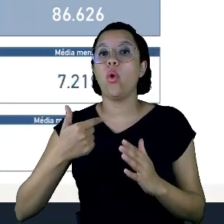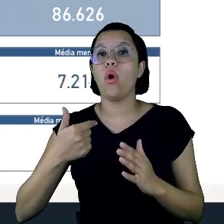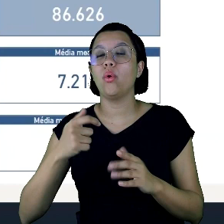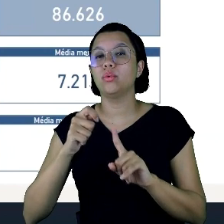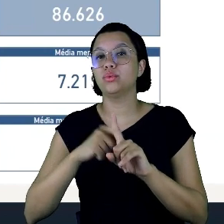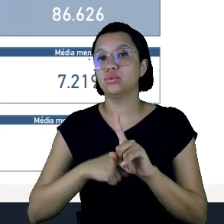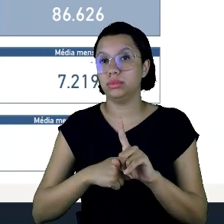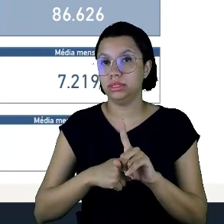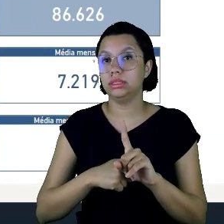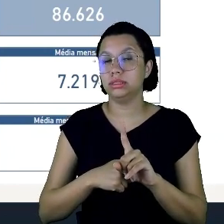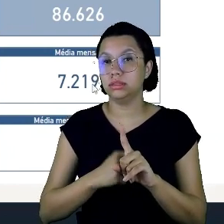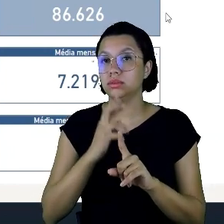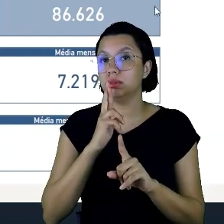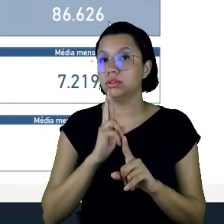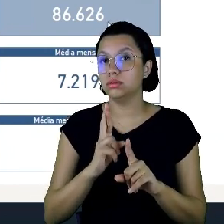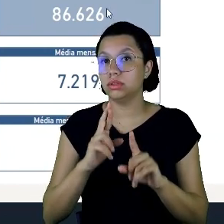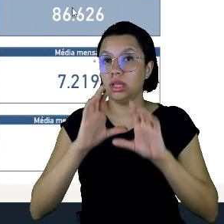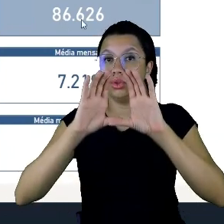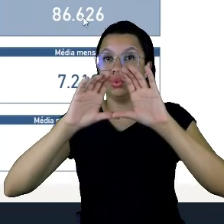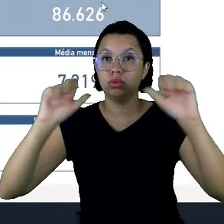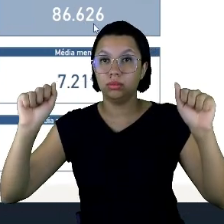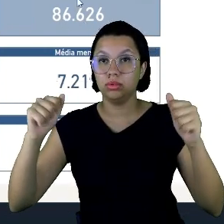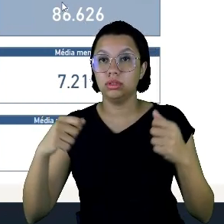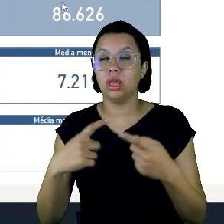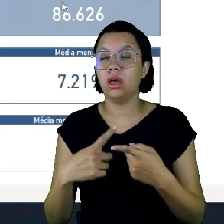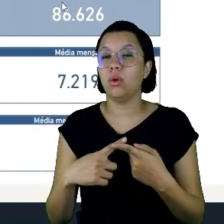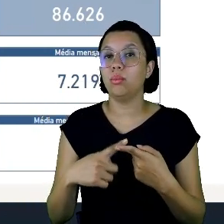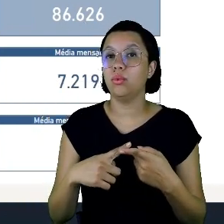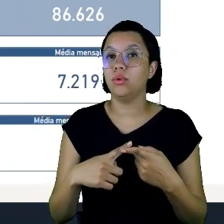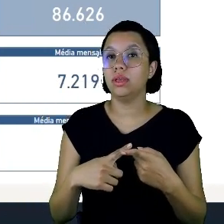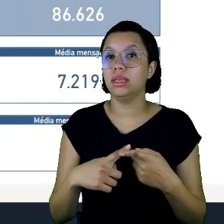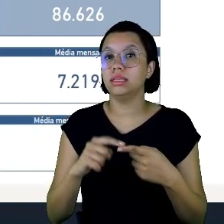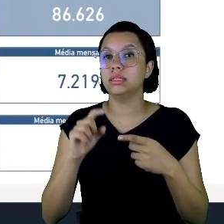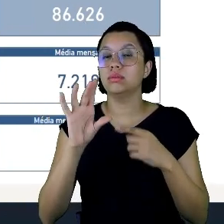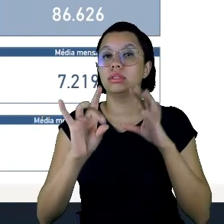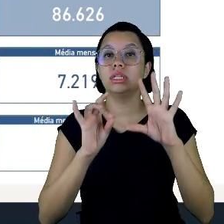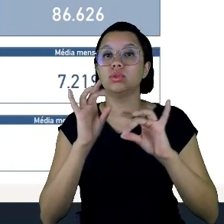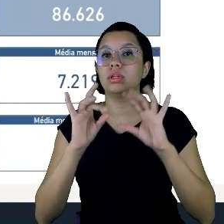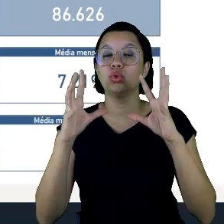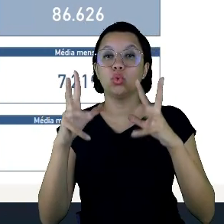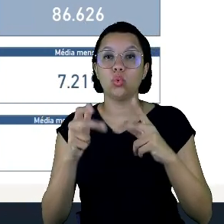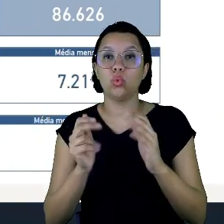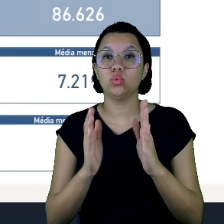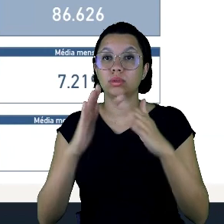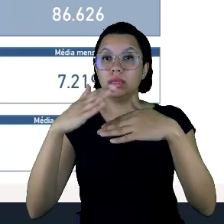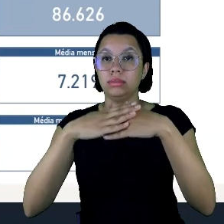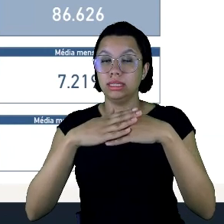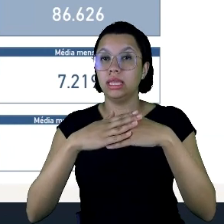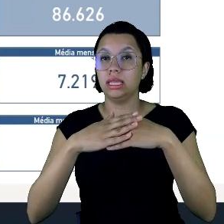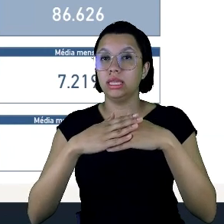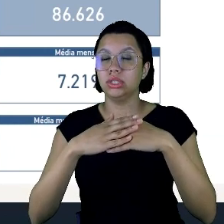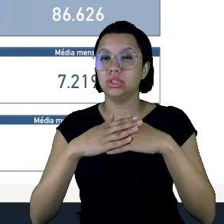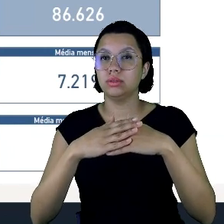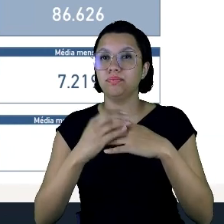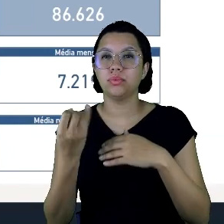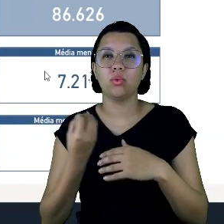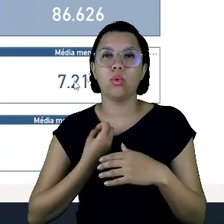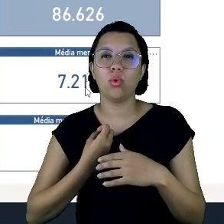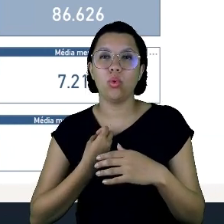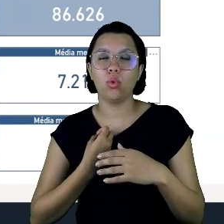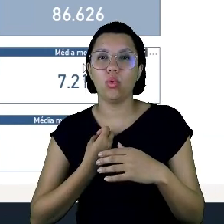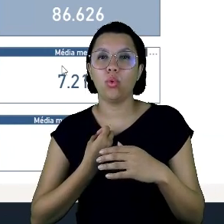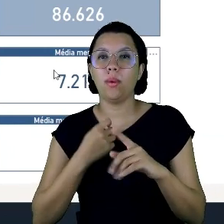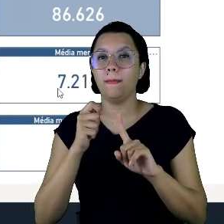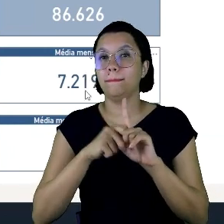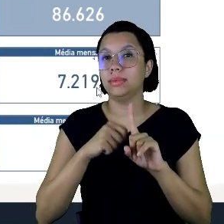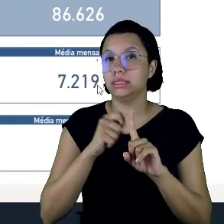a evolução dos últimos 12 meses, com o total do tribunal, né? Tribunal, porque estão selecionados todos os gabinetes.